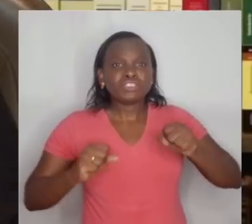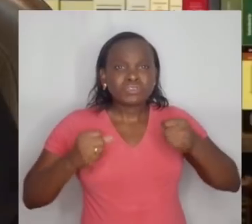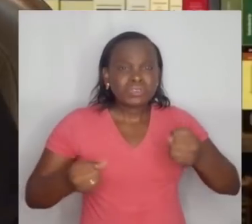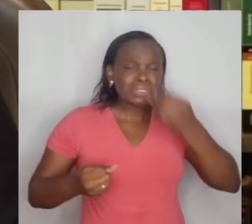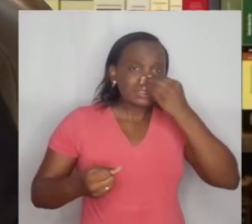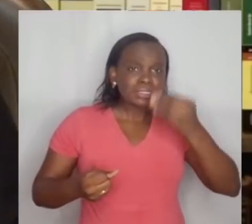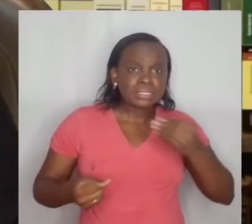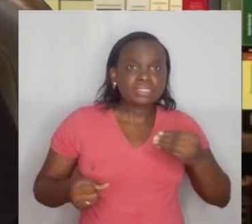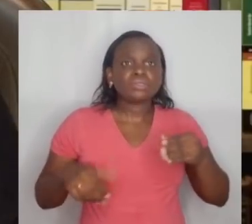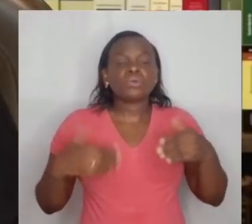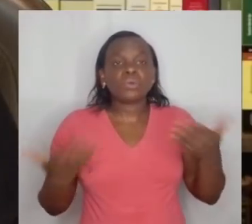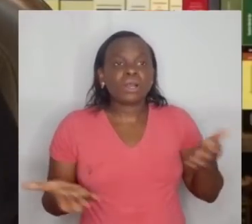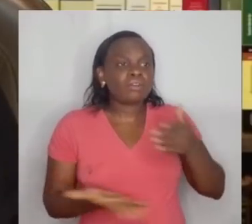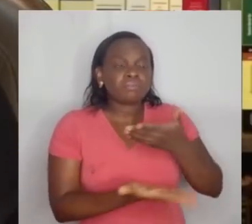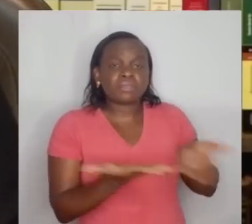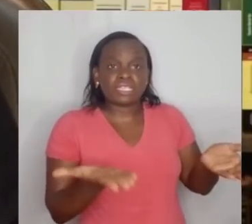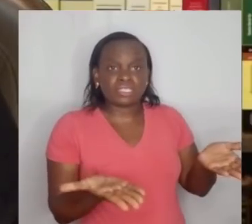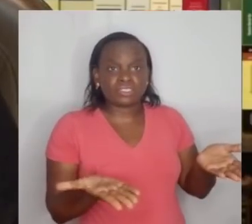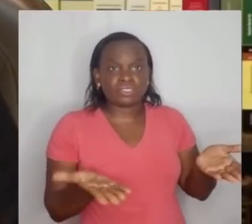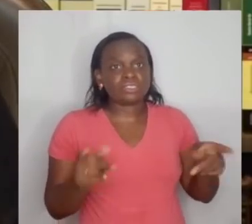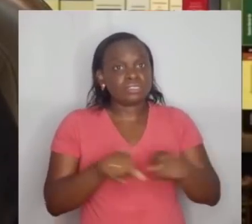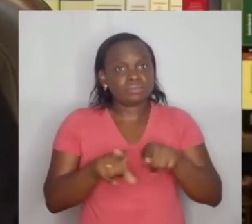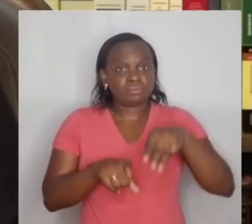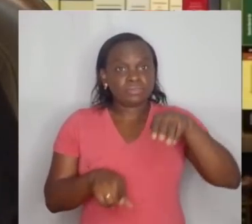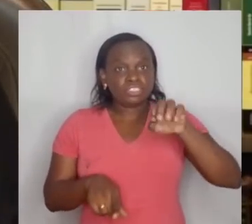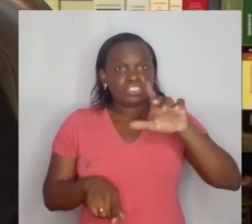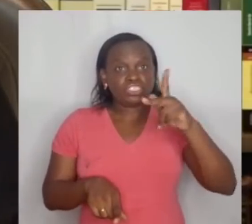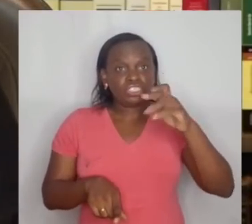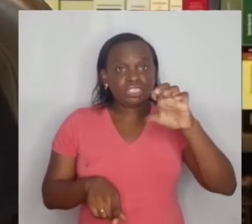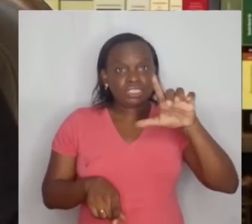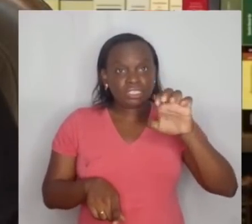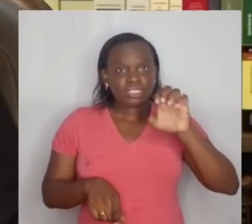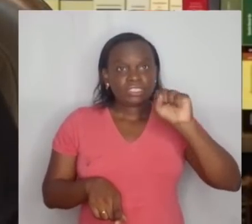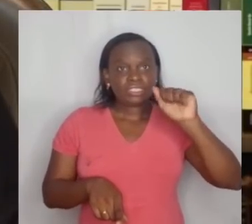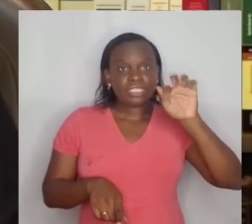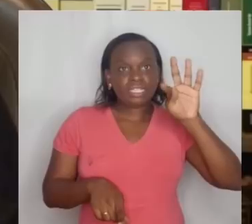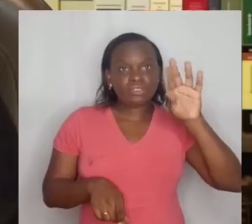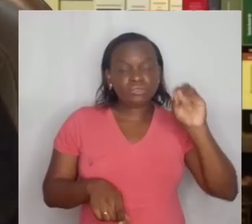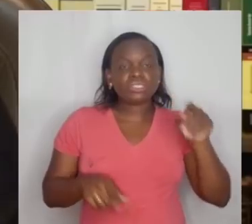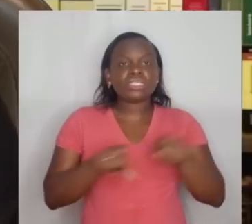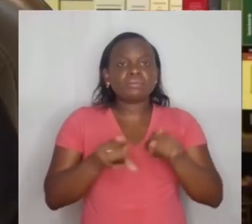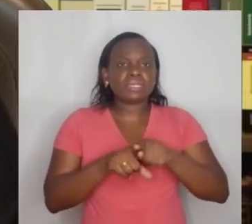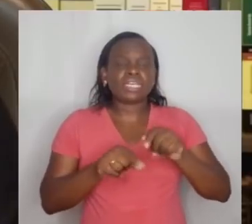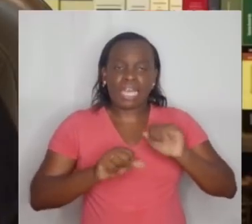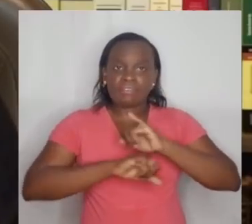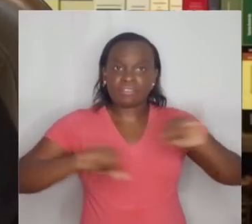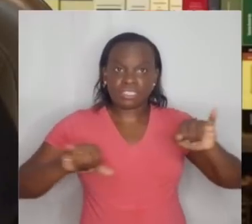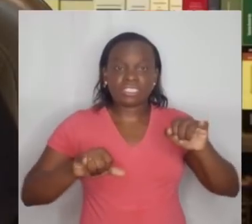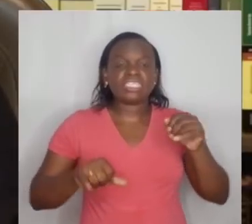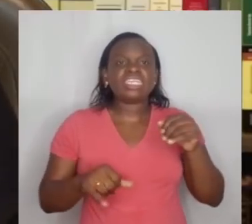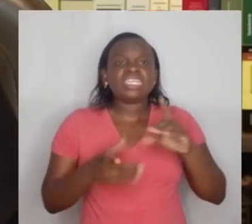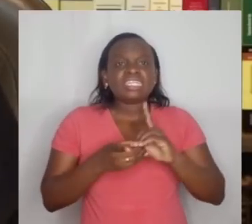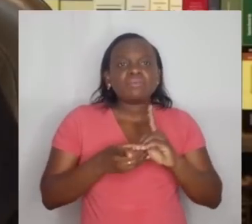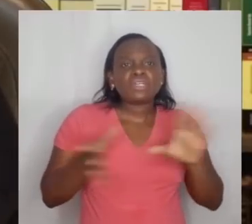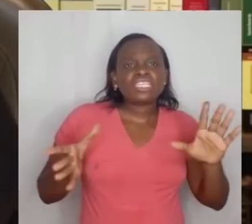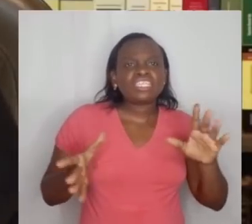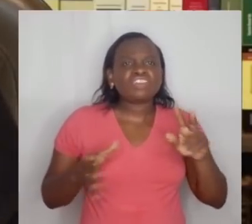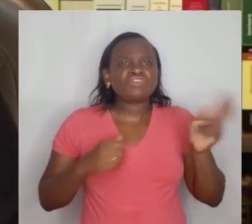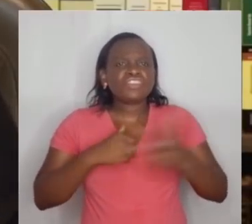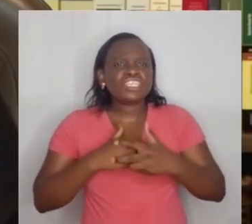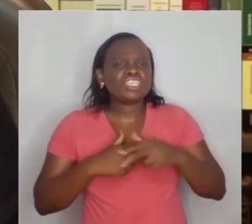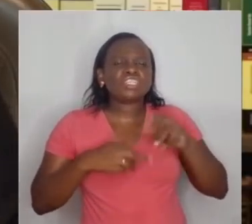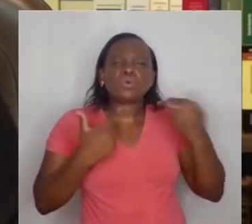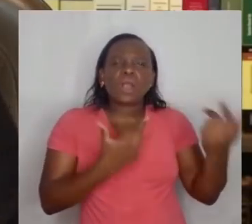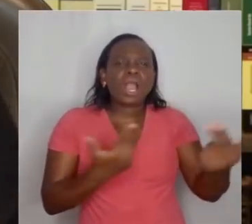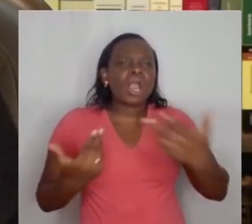serão sacrificadas. Michele Sato também nos alerta sobre a falsa democracia do vírus. Ainda que o contágio